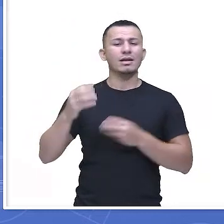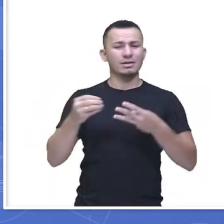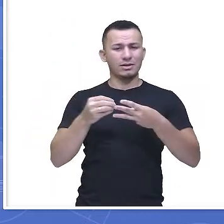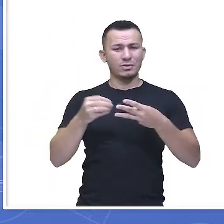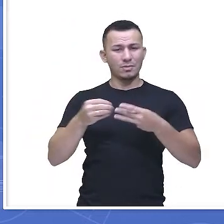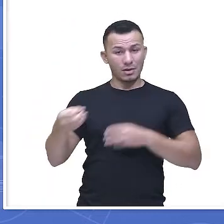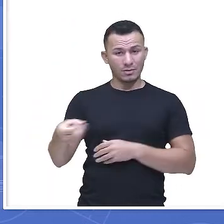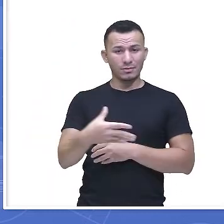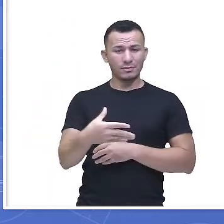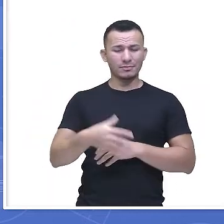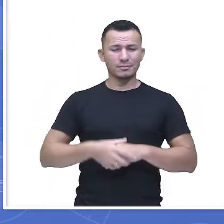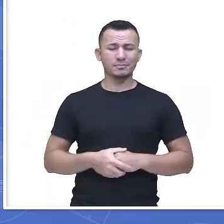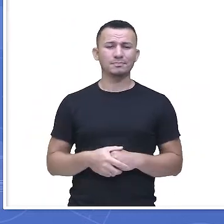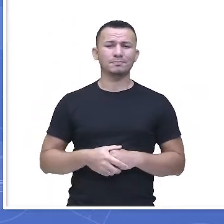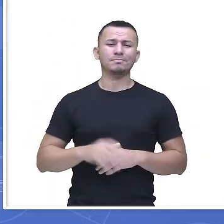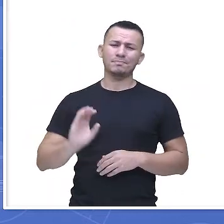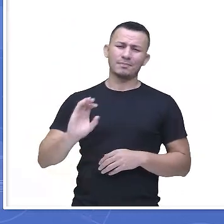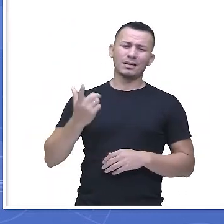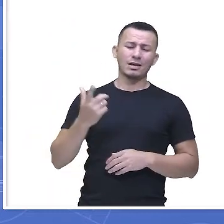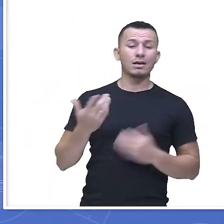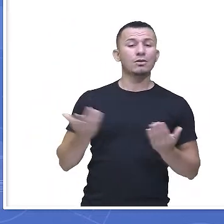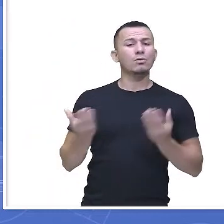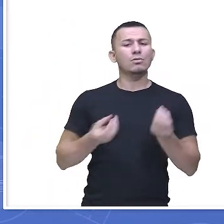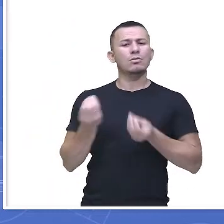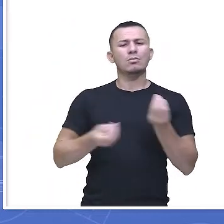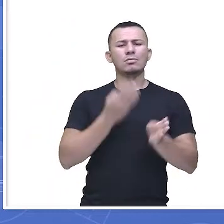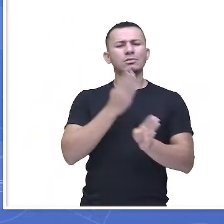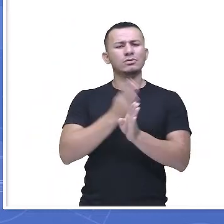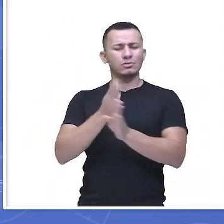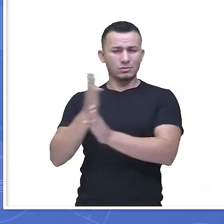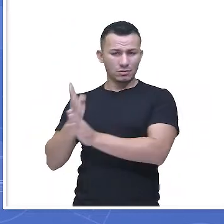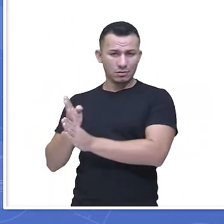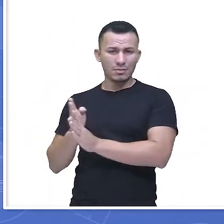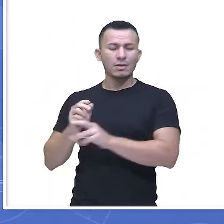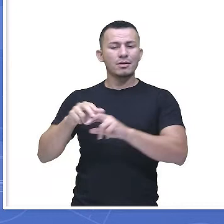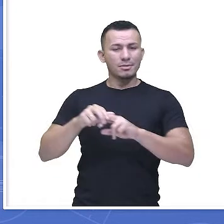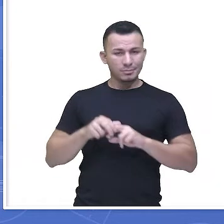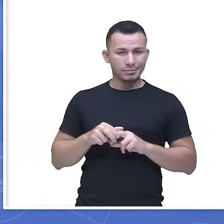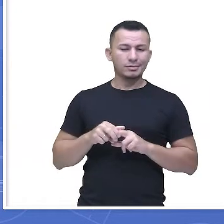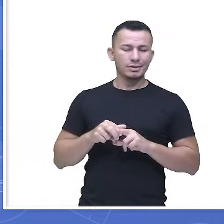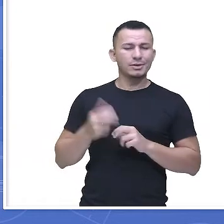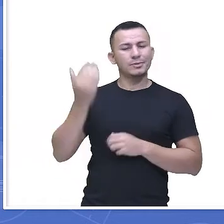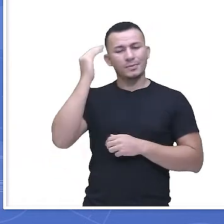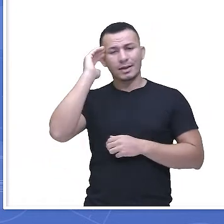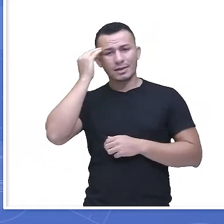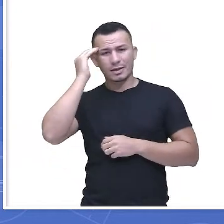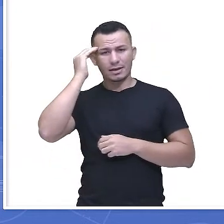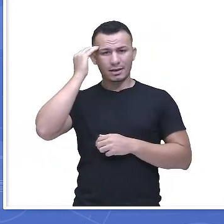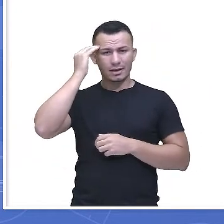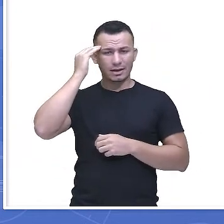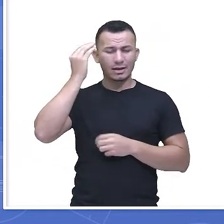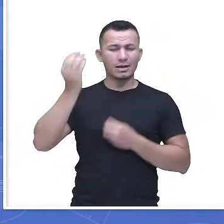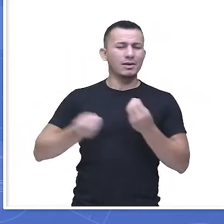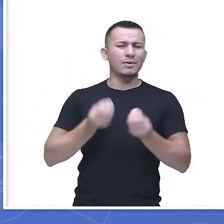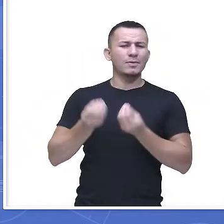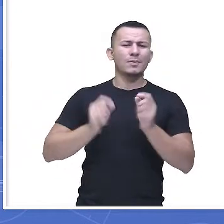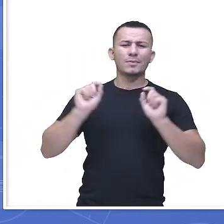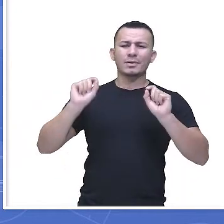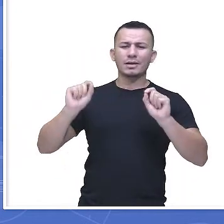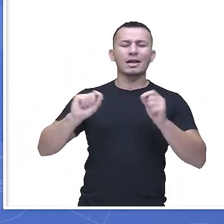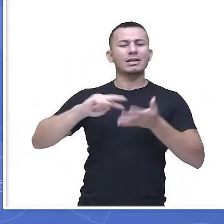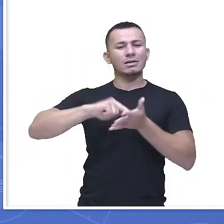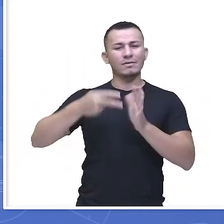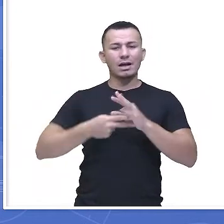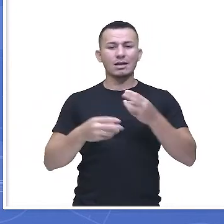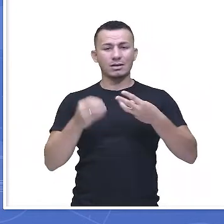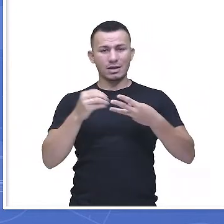E, lógico, a gente só conseguiu chegar aí nesse ponto, conseguir entender o que é a célula e